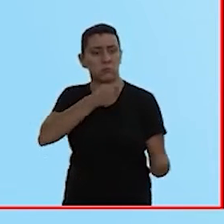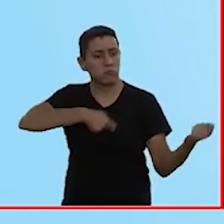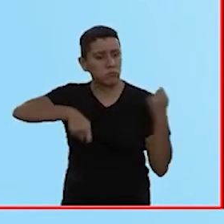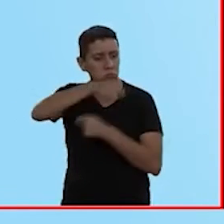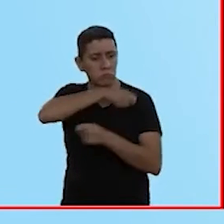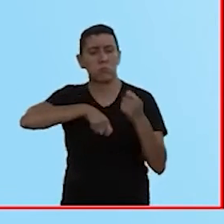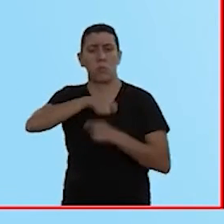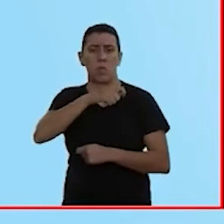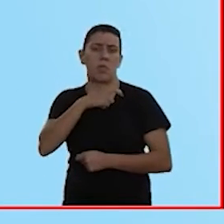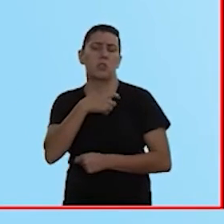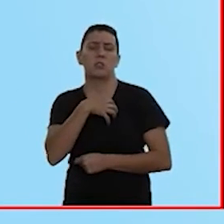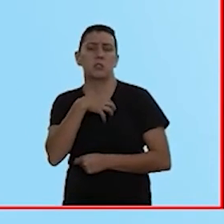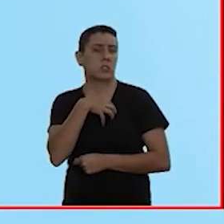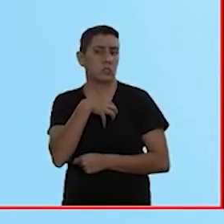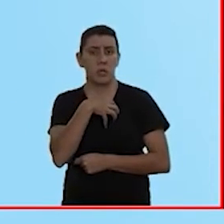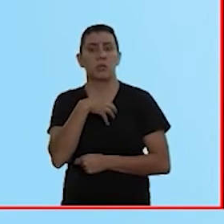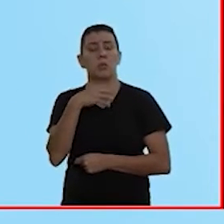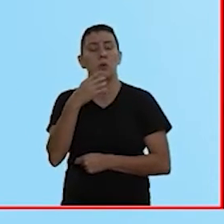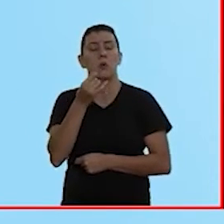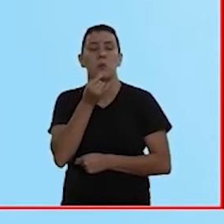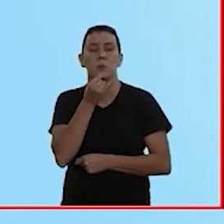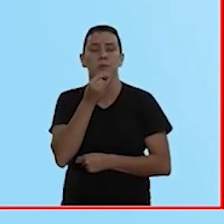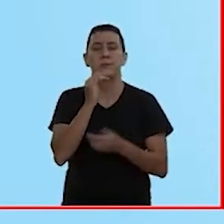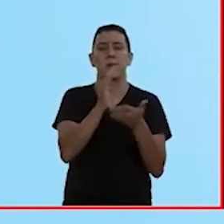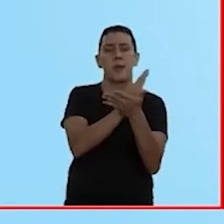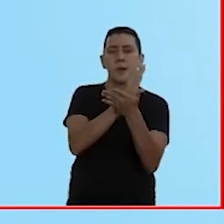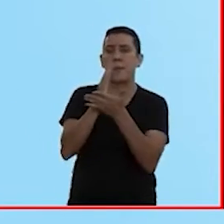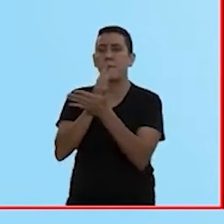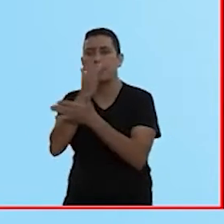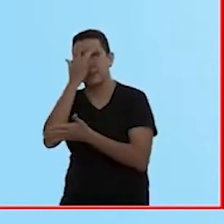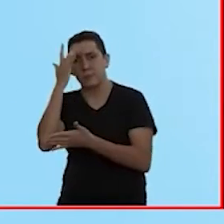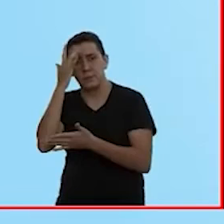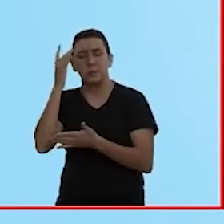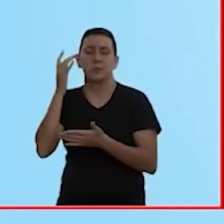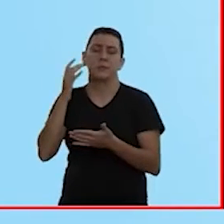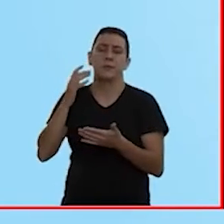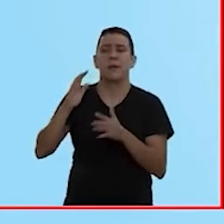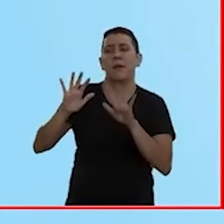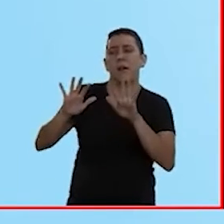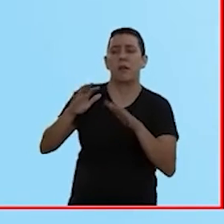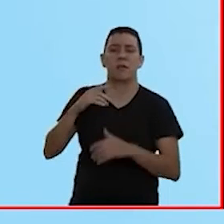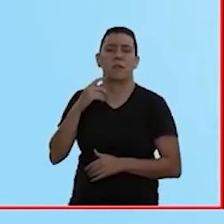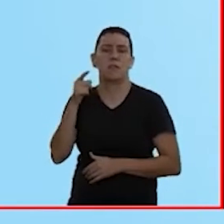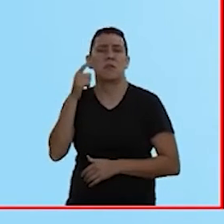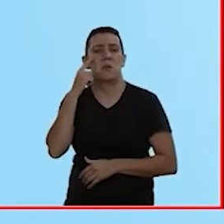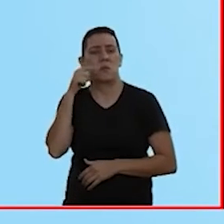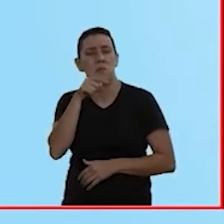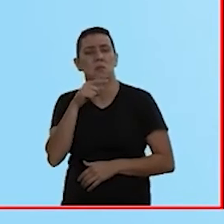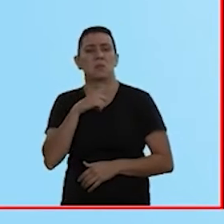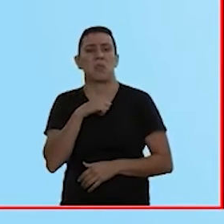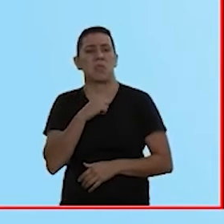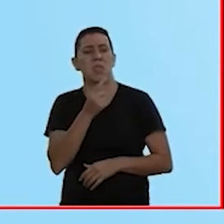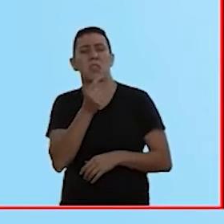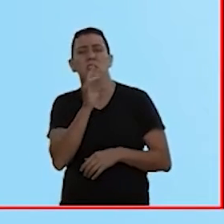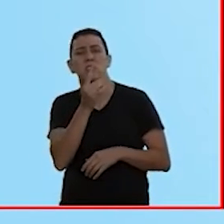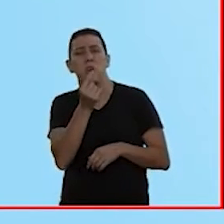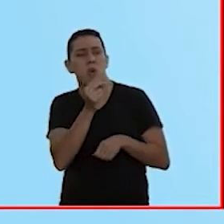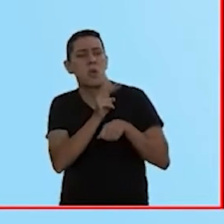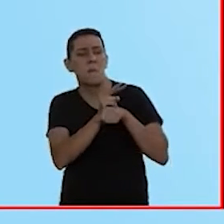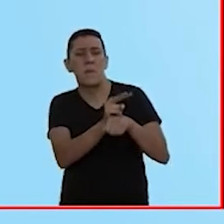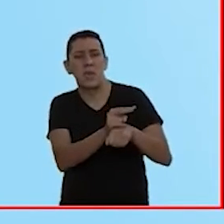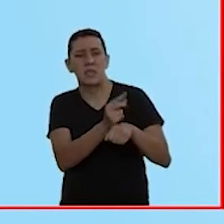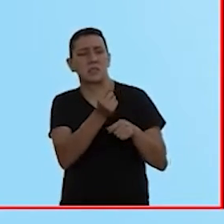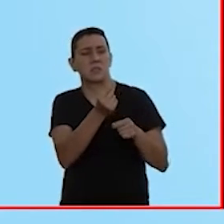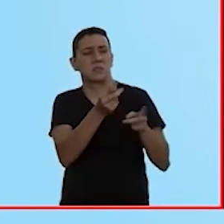Por Algumas pessoas dizem né até que o que o mercado de módulos ele é um mercado de commodities eu não